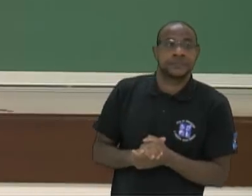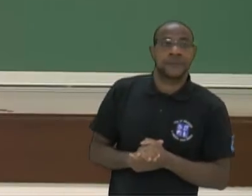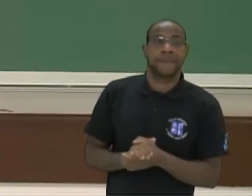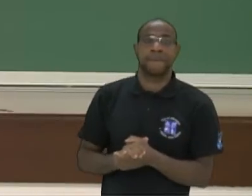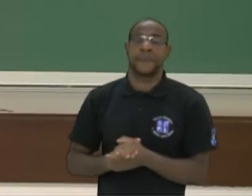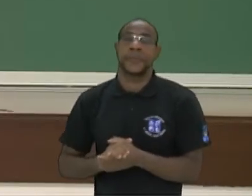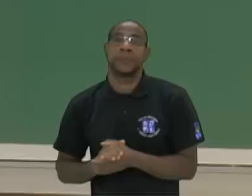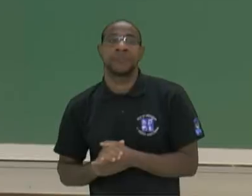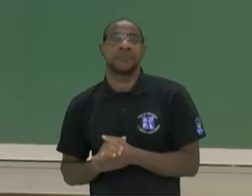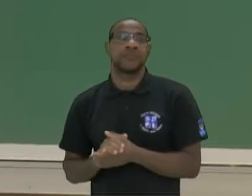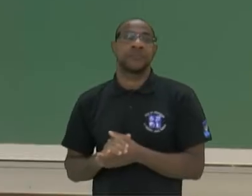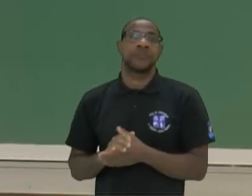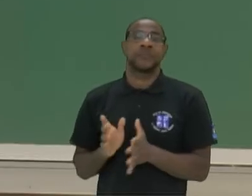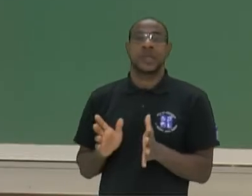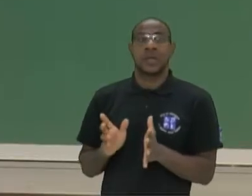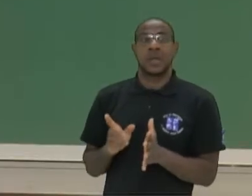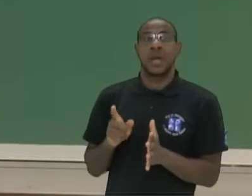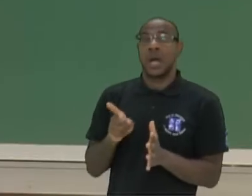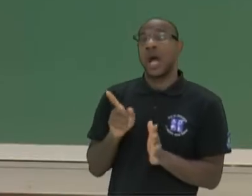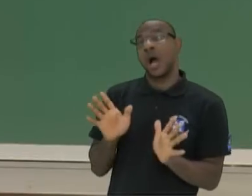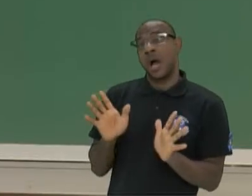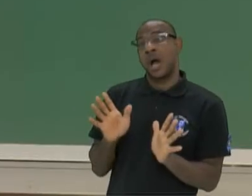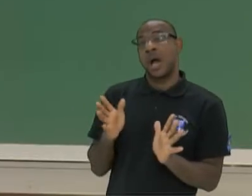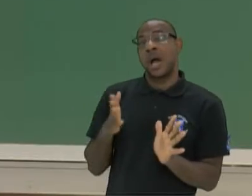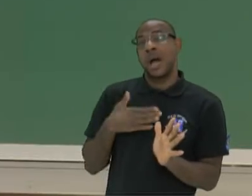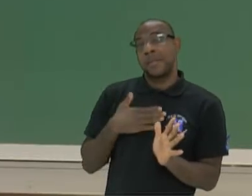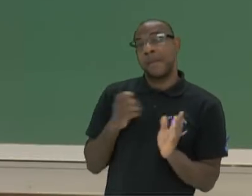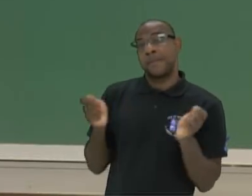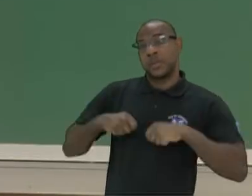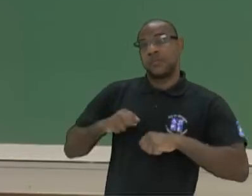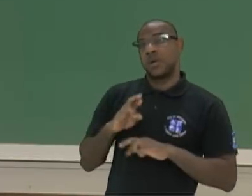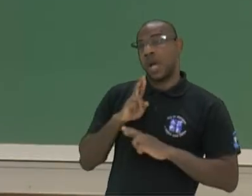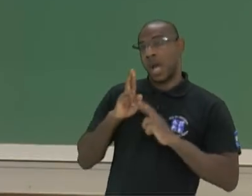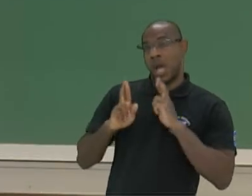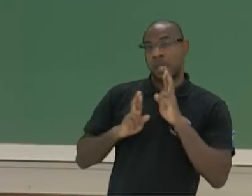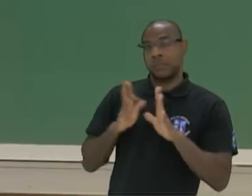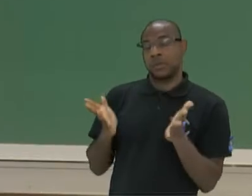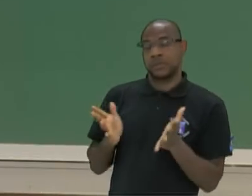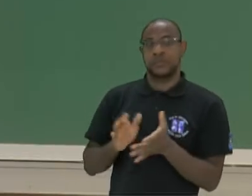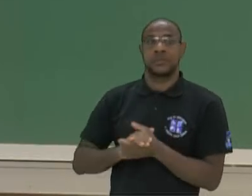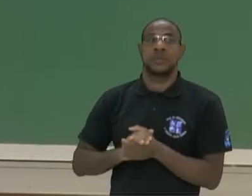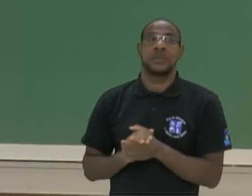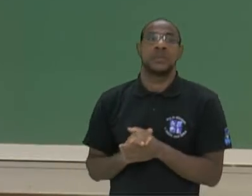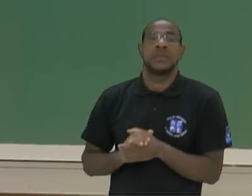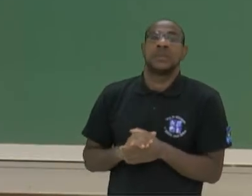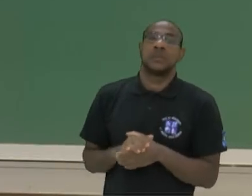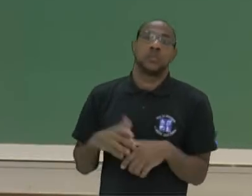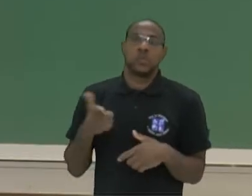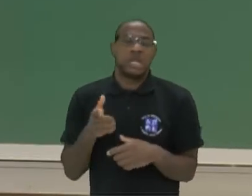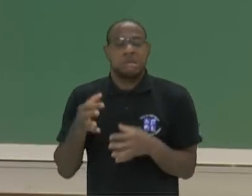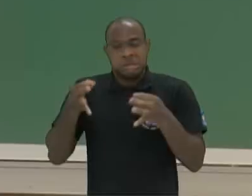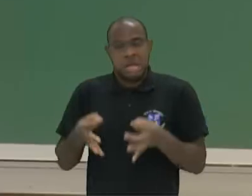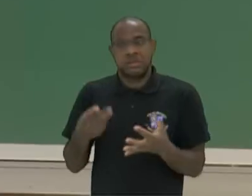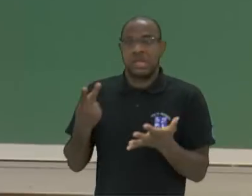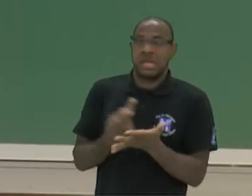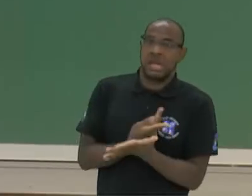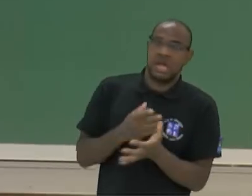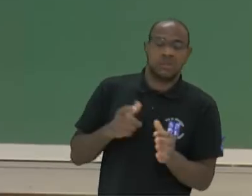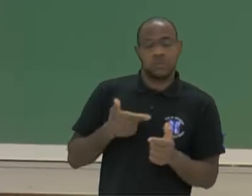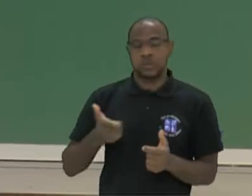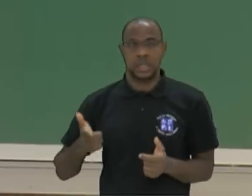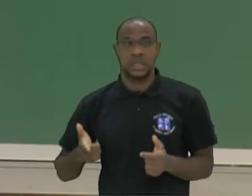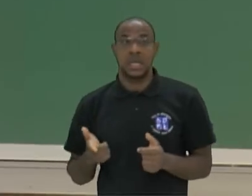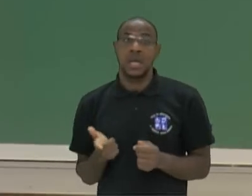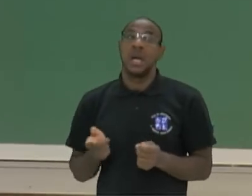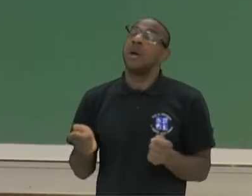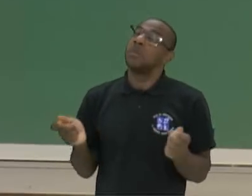Na verdade, eu vou colocar aqui para você a minha possível resposta. Como é uma produção textual, não tem o certo e o errado. Tem uma possível resposta